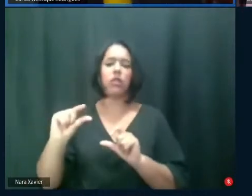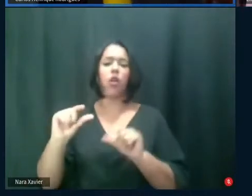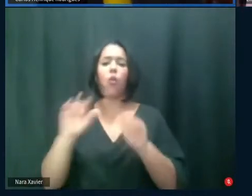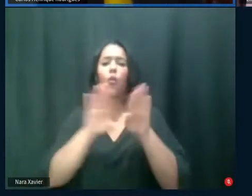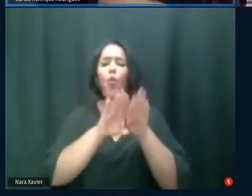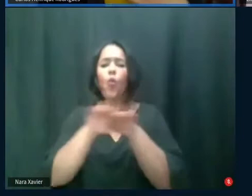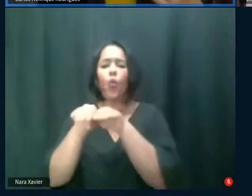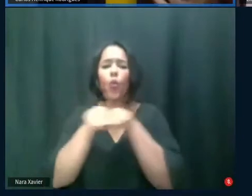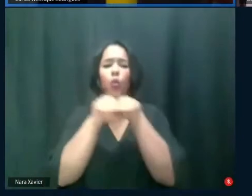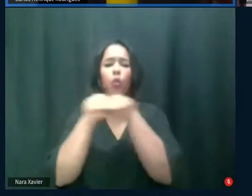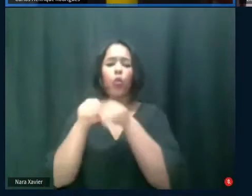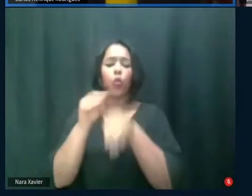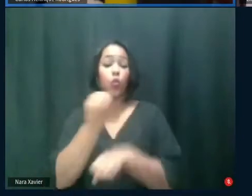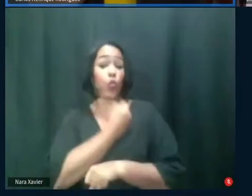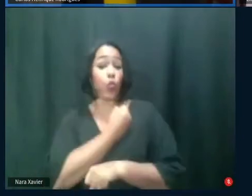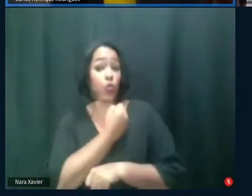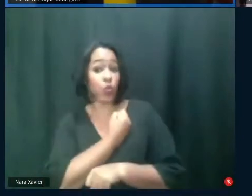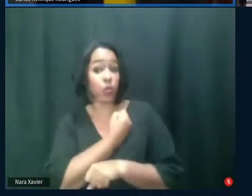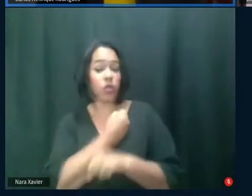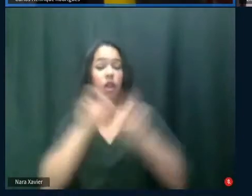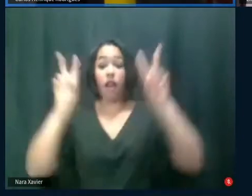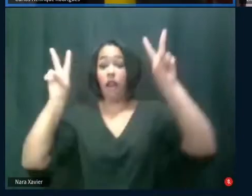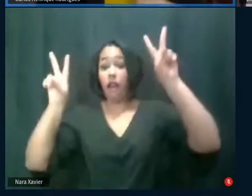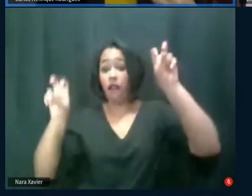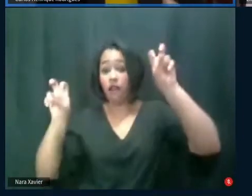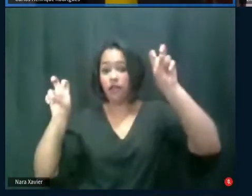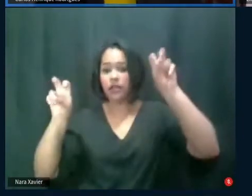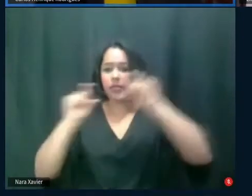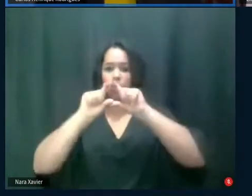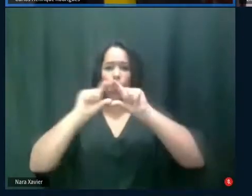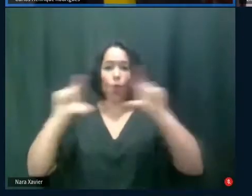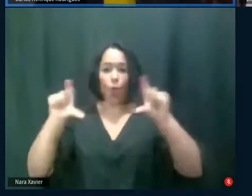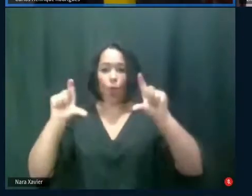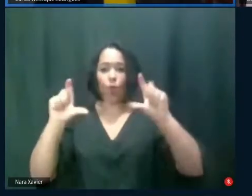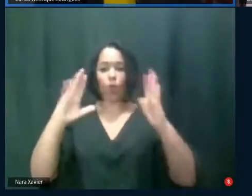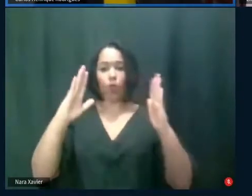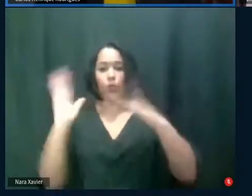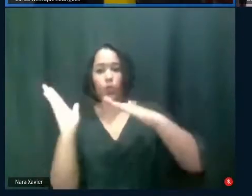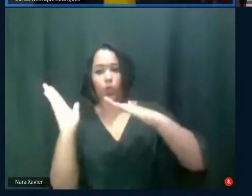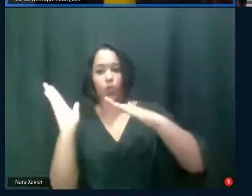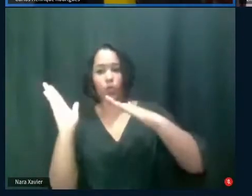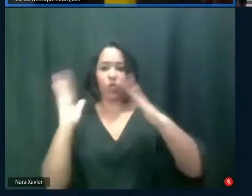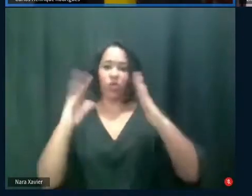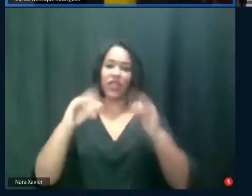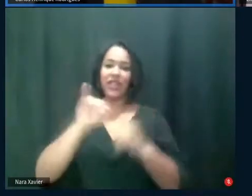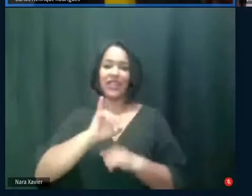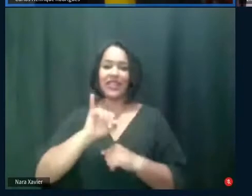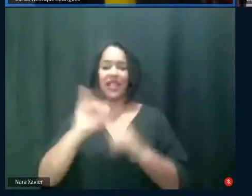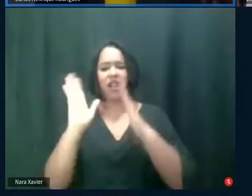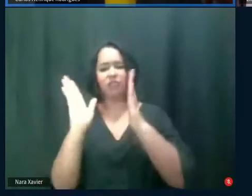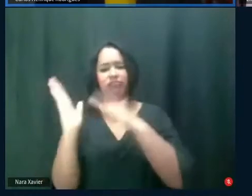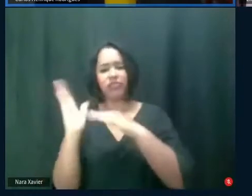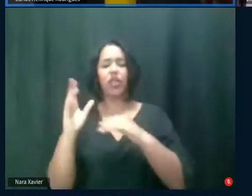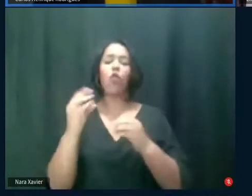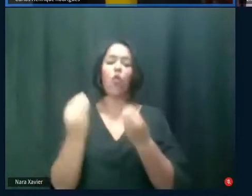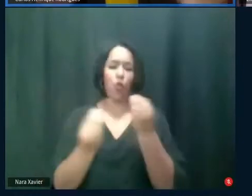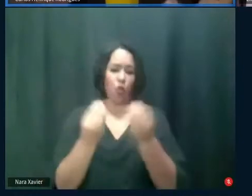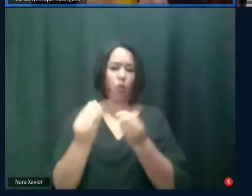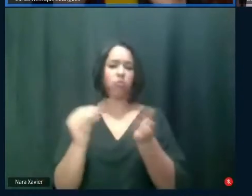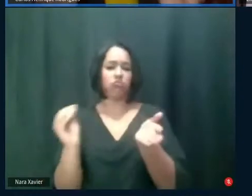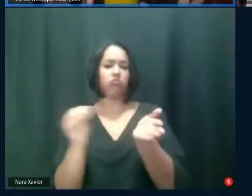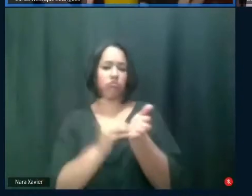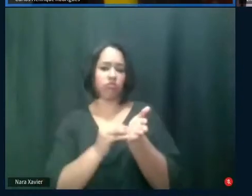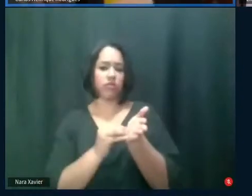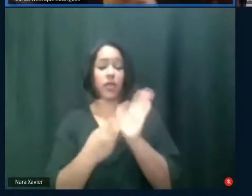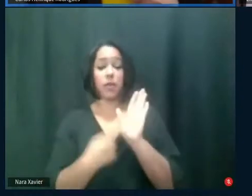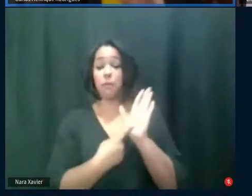algumas enumerações, aspas, itálico, outras marcas, tipográficas, né,